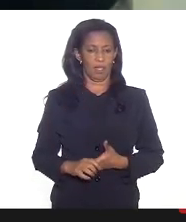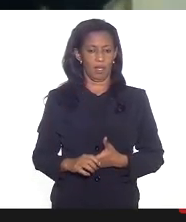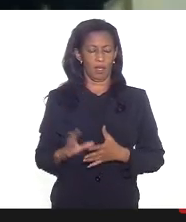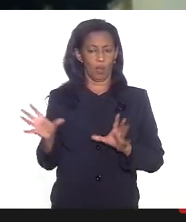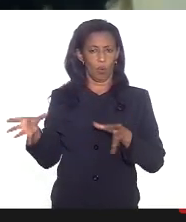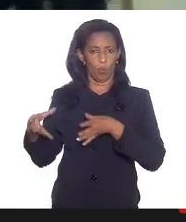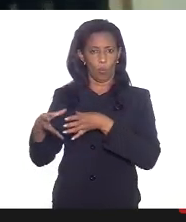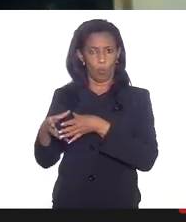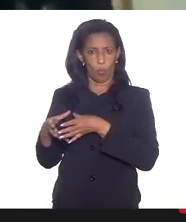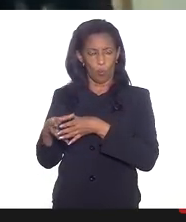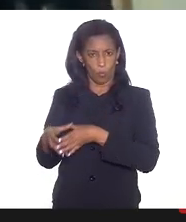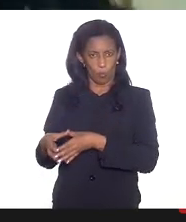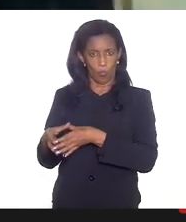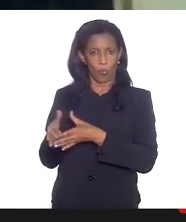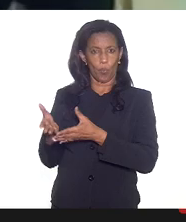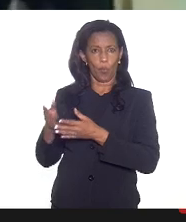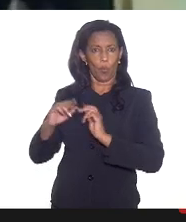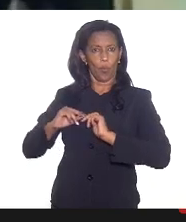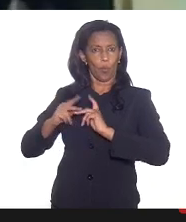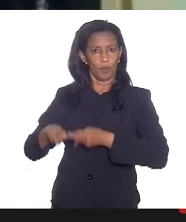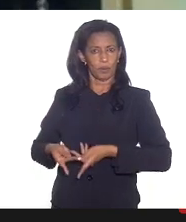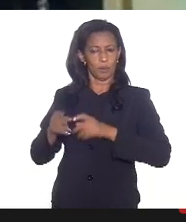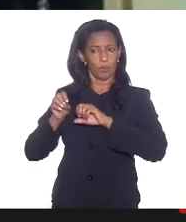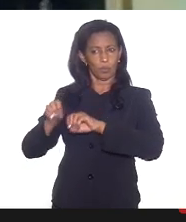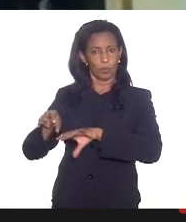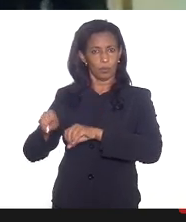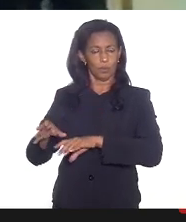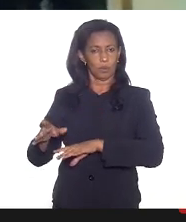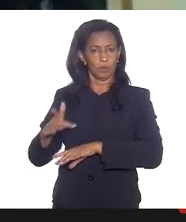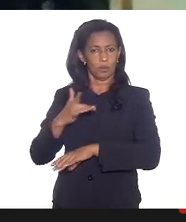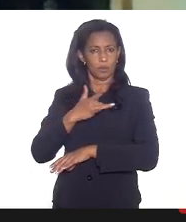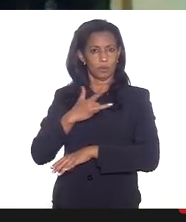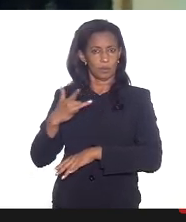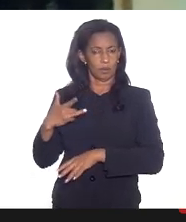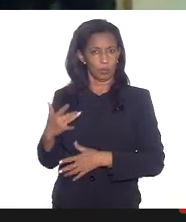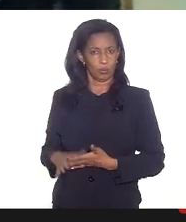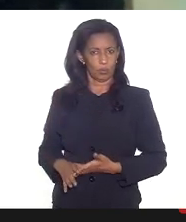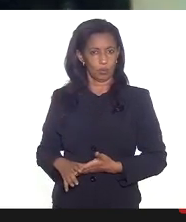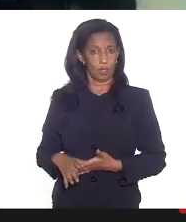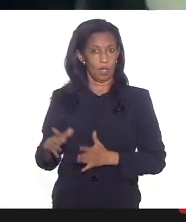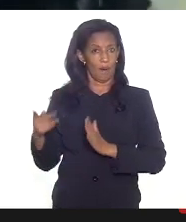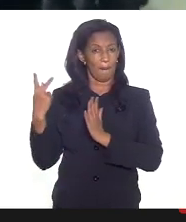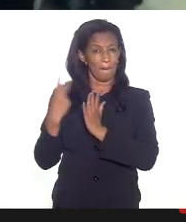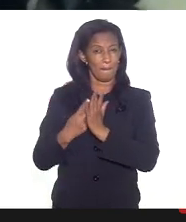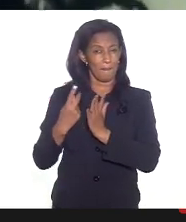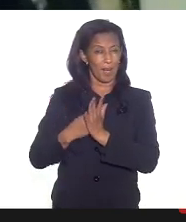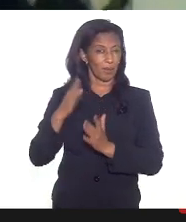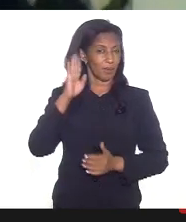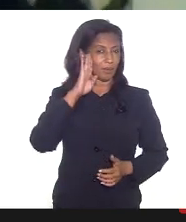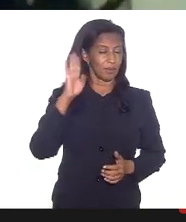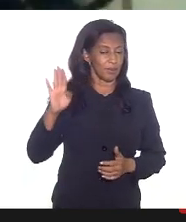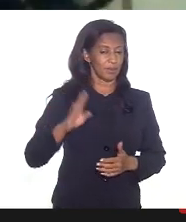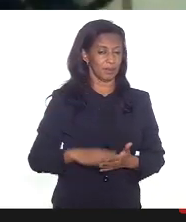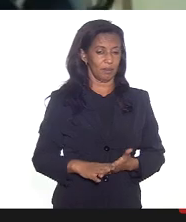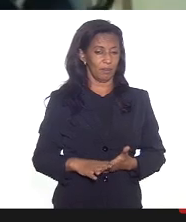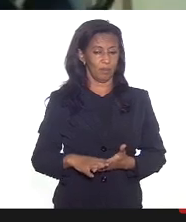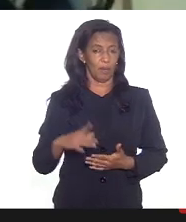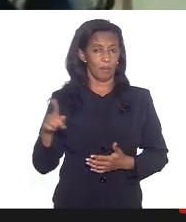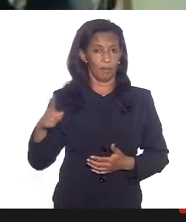acúmulo é uma citação e educação saúde e se tem que ser uma pauta prioritária para